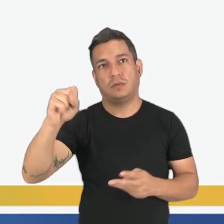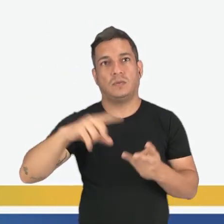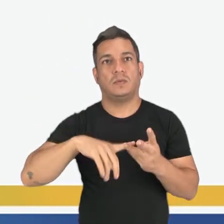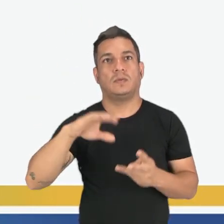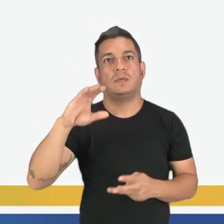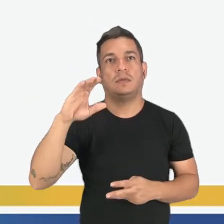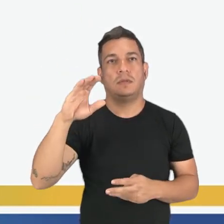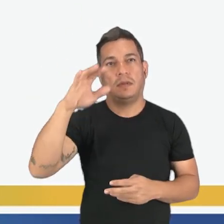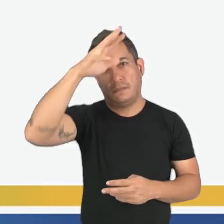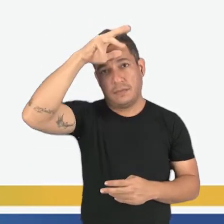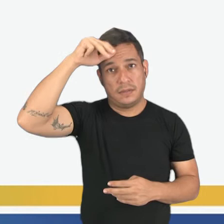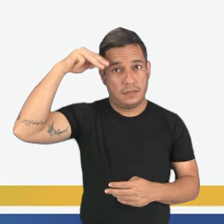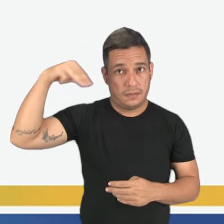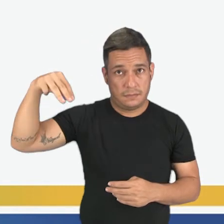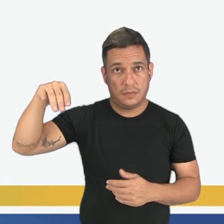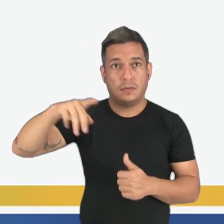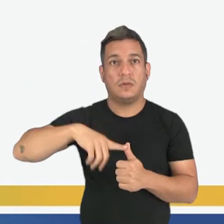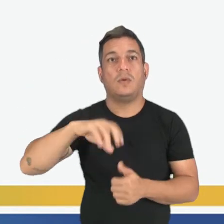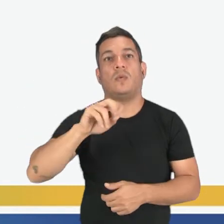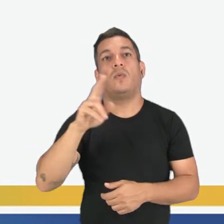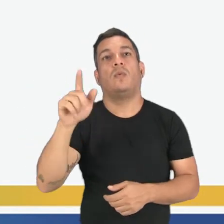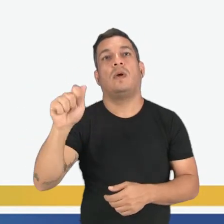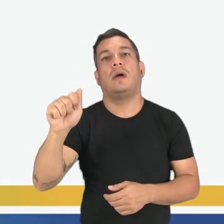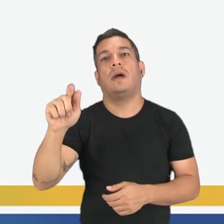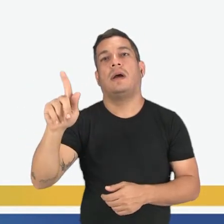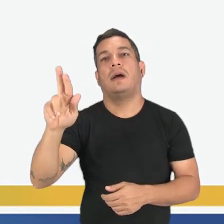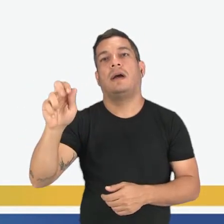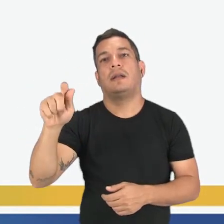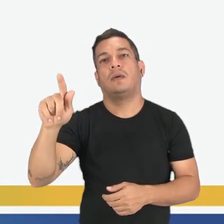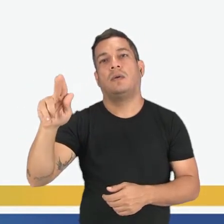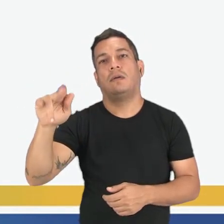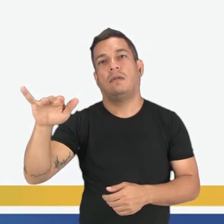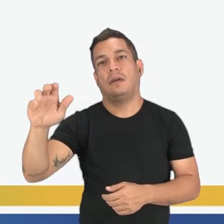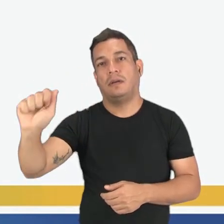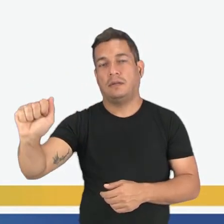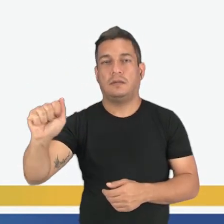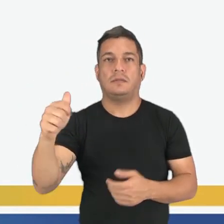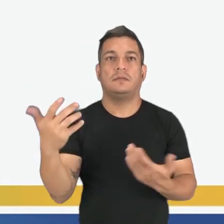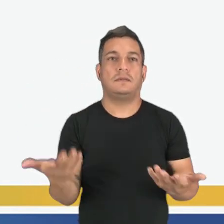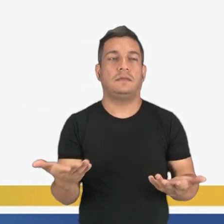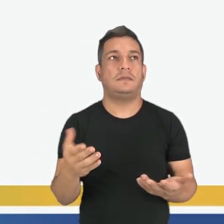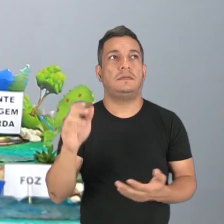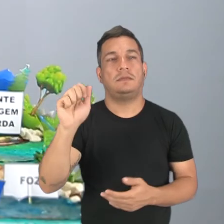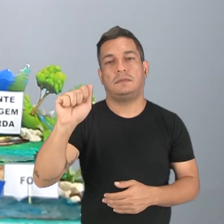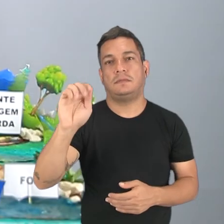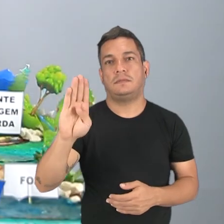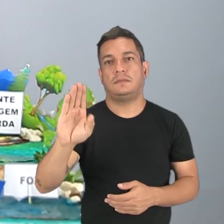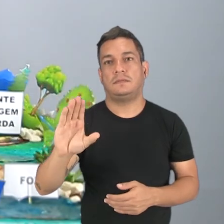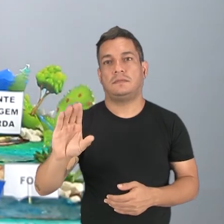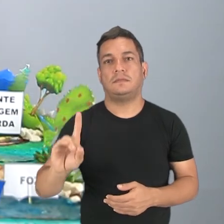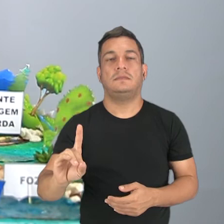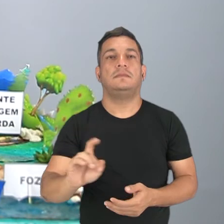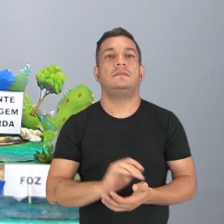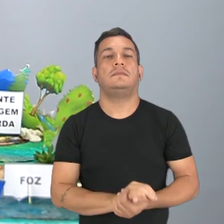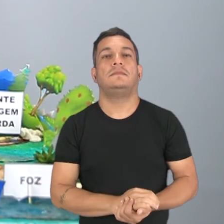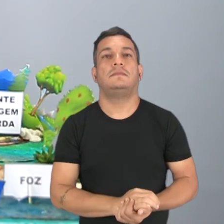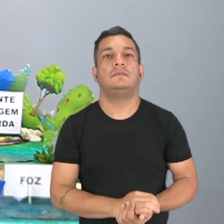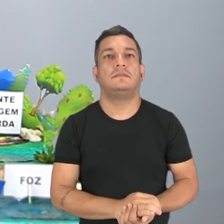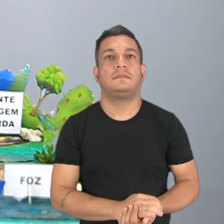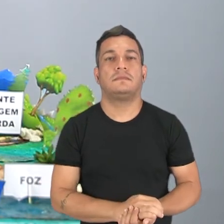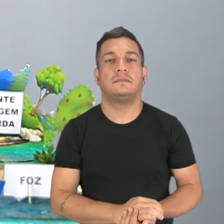Letra C, Bacia Amazônica? Letra D, Bacia Araguaia. Então, vejam no nosso